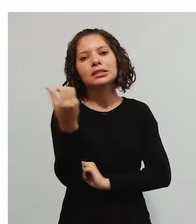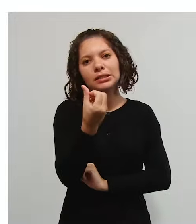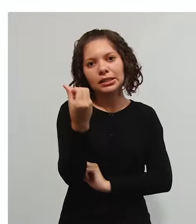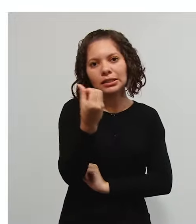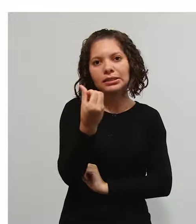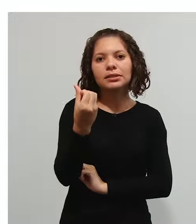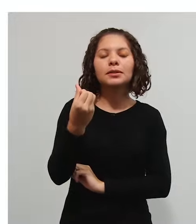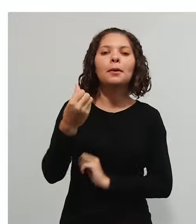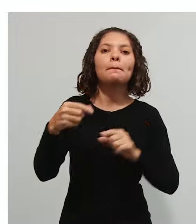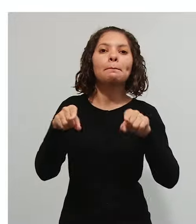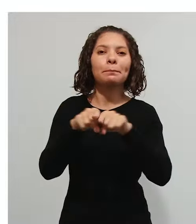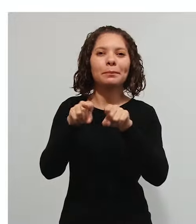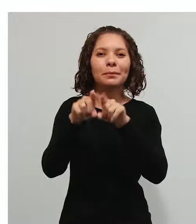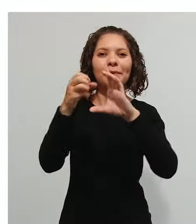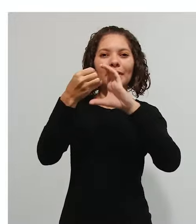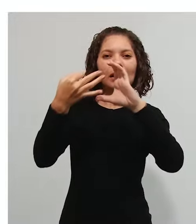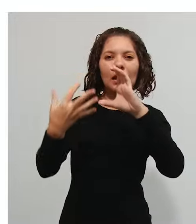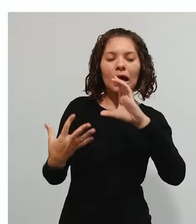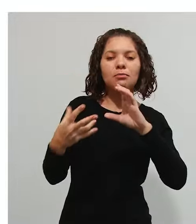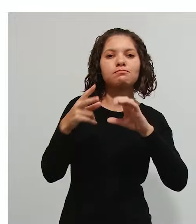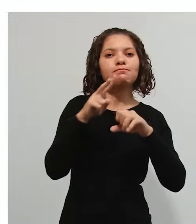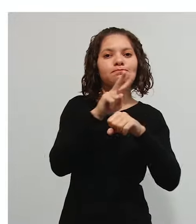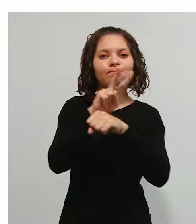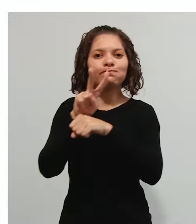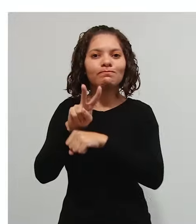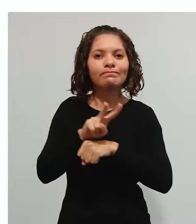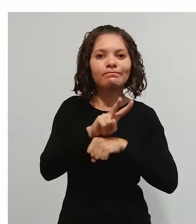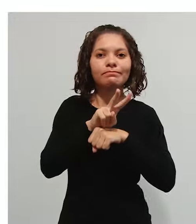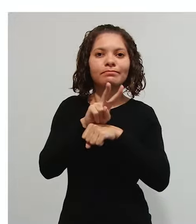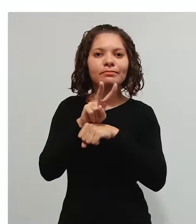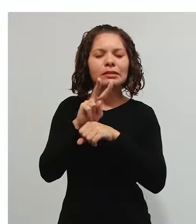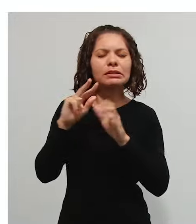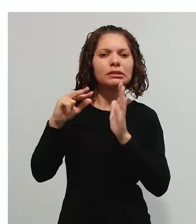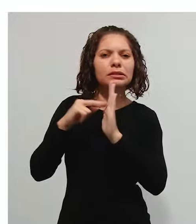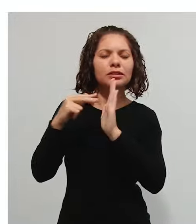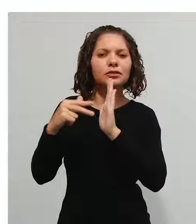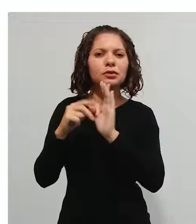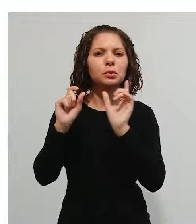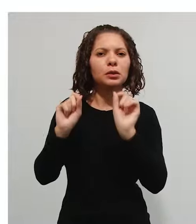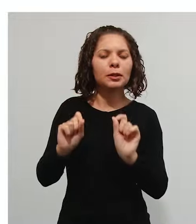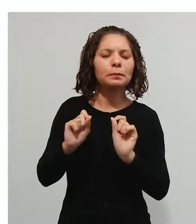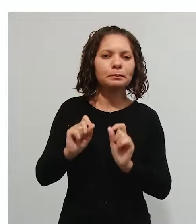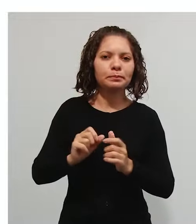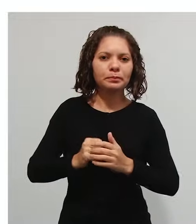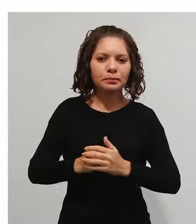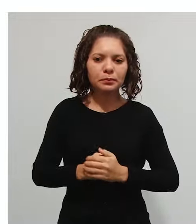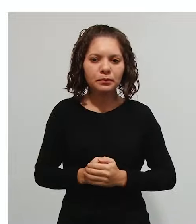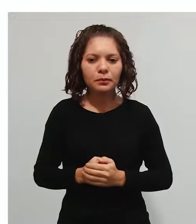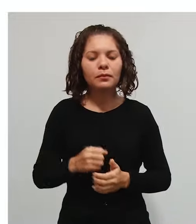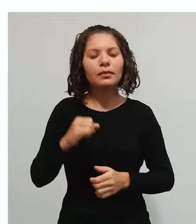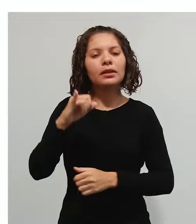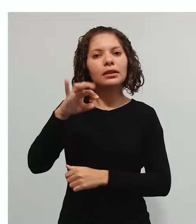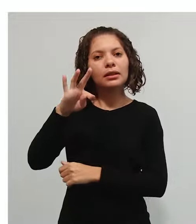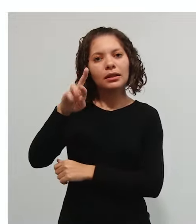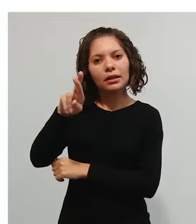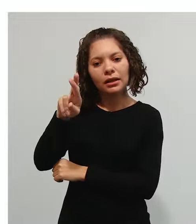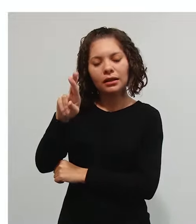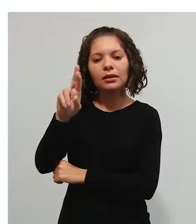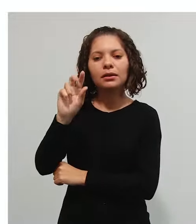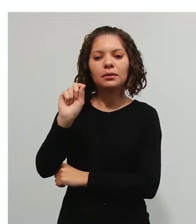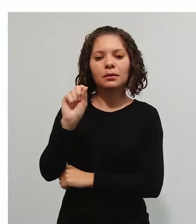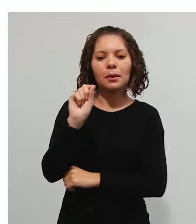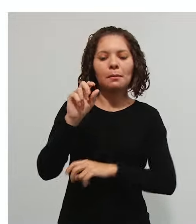caráter extrafiscal e quando eu falo que ele tem um caráter extrafiscal eu quero dizer que ele quer inibir latifúndios